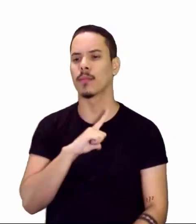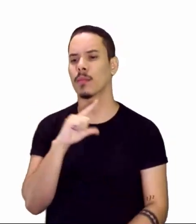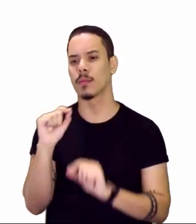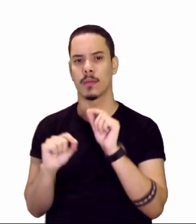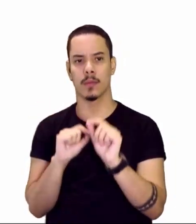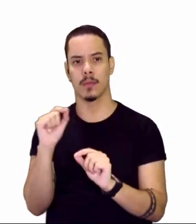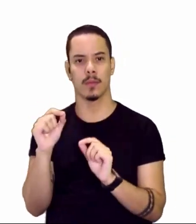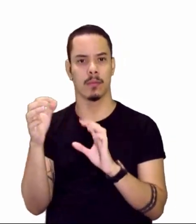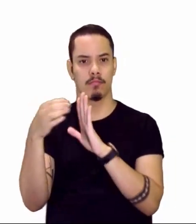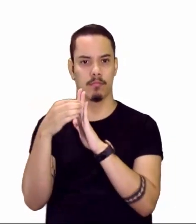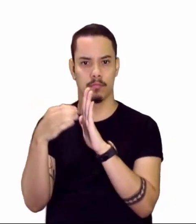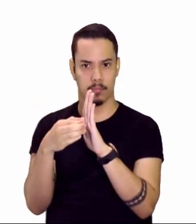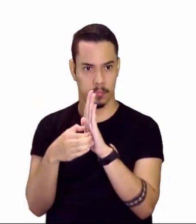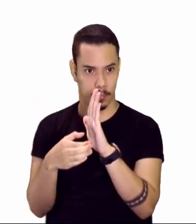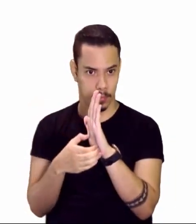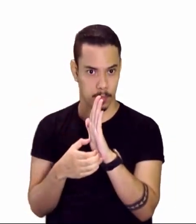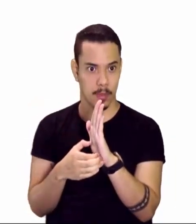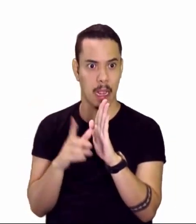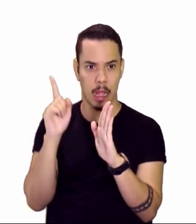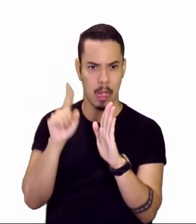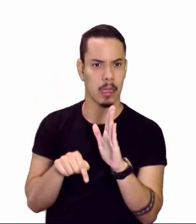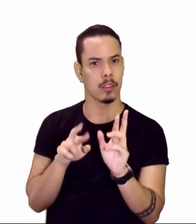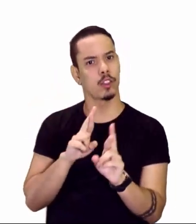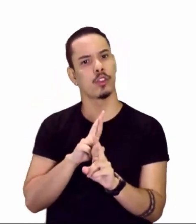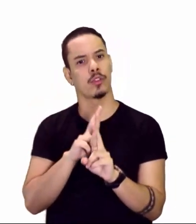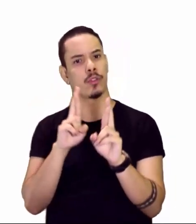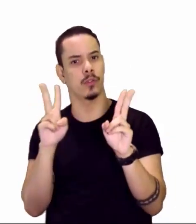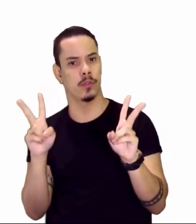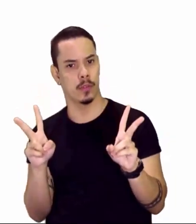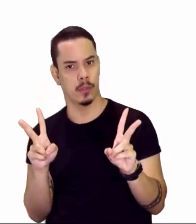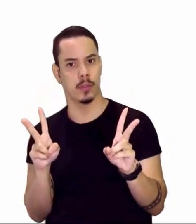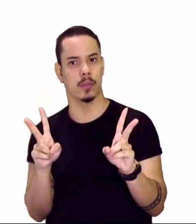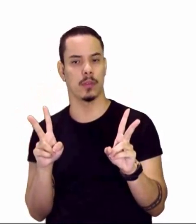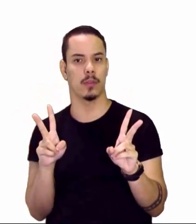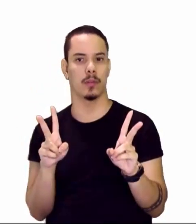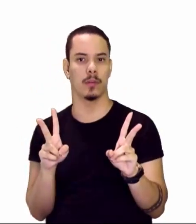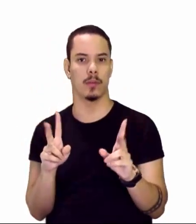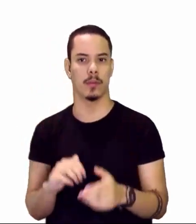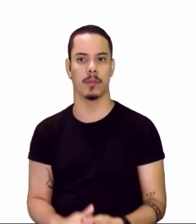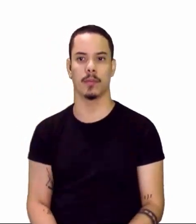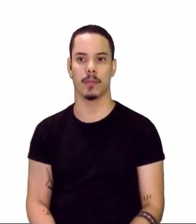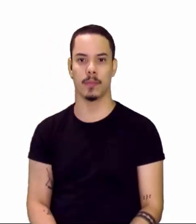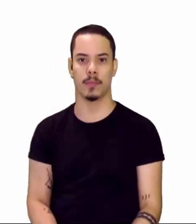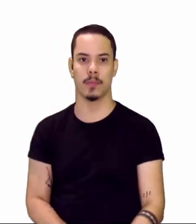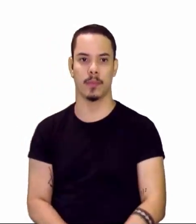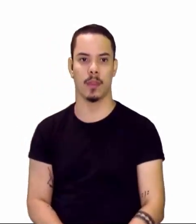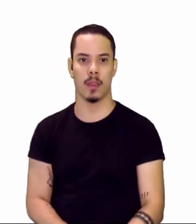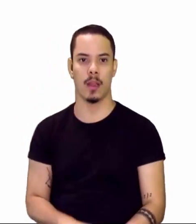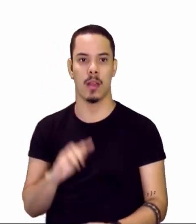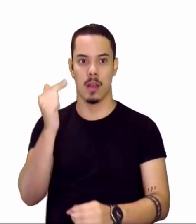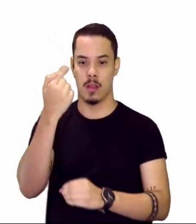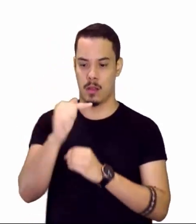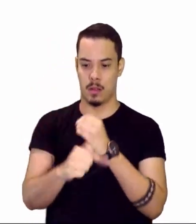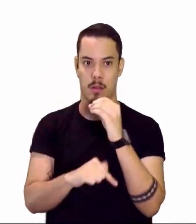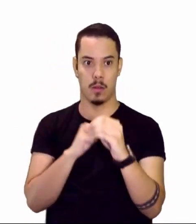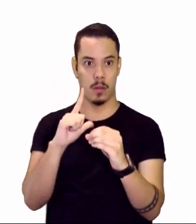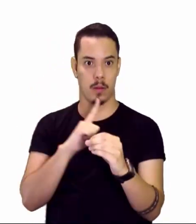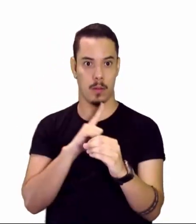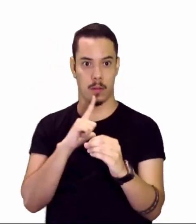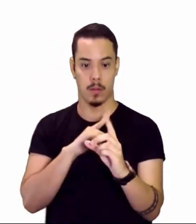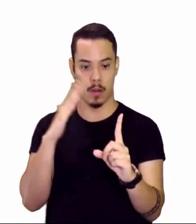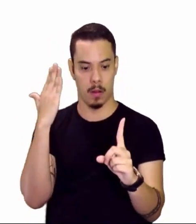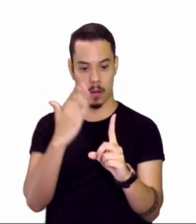essa propriedade vem da diferença de eletronegatividade entre os átomos que estão diretamente